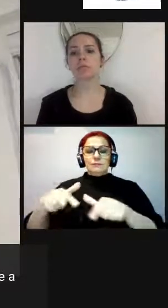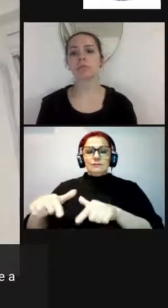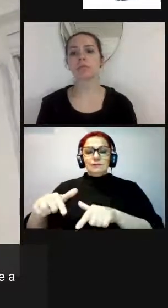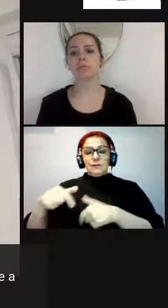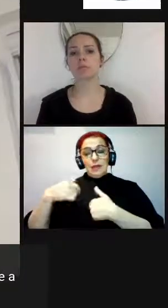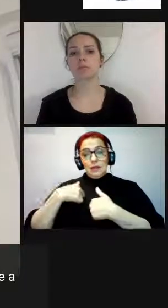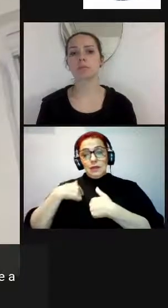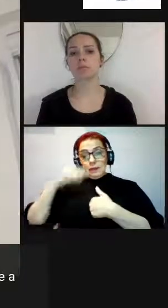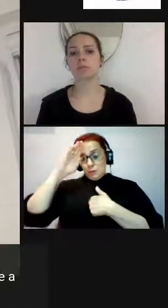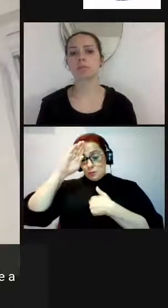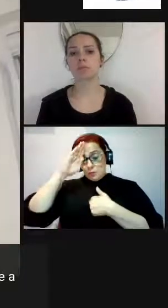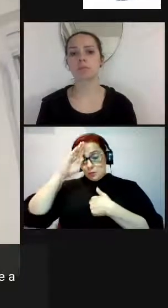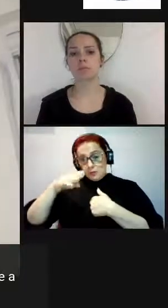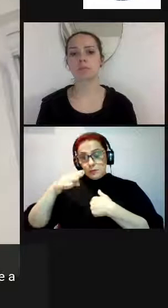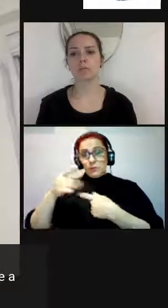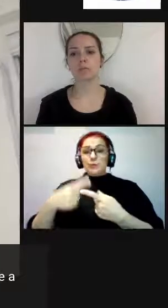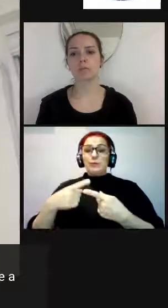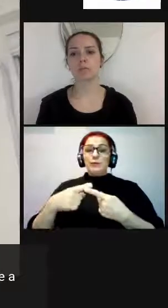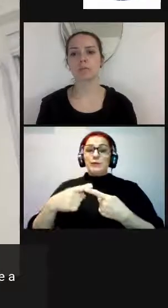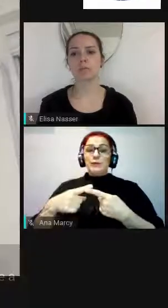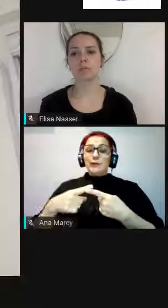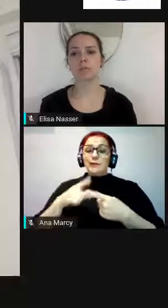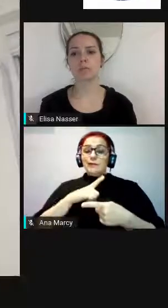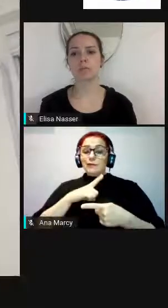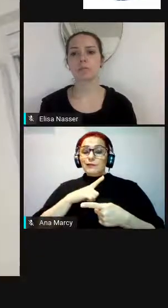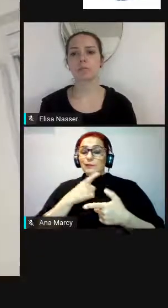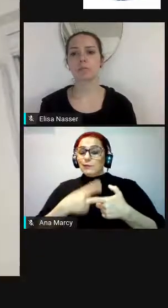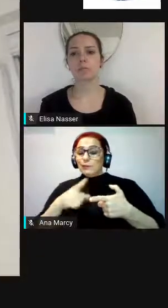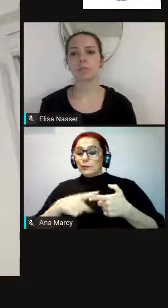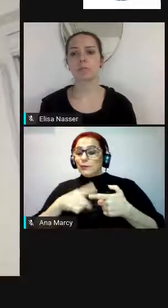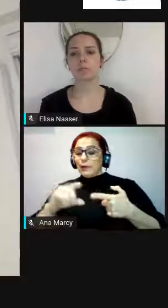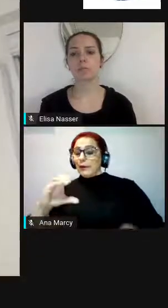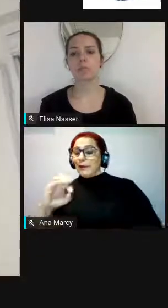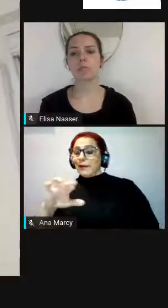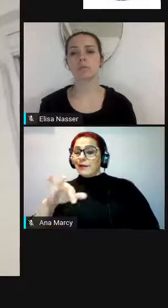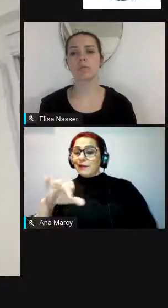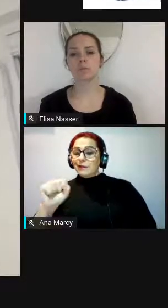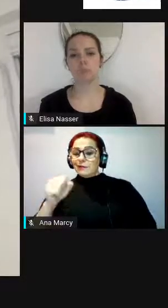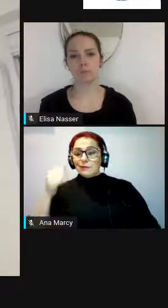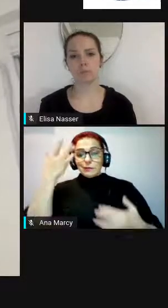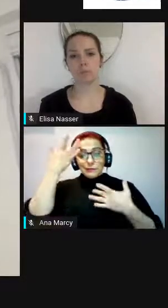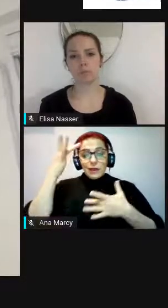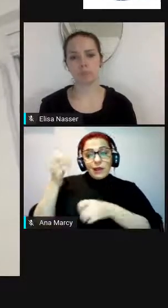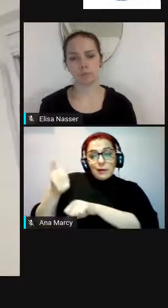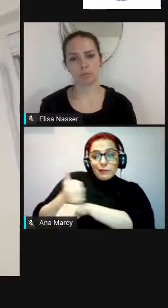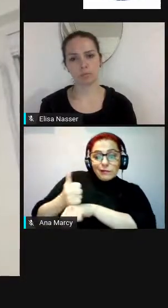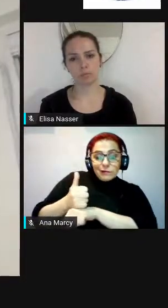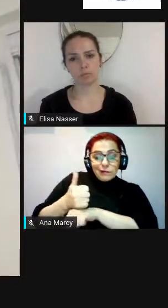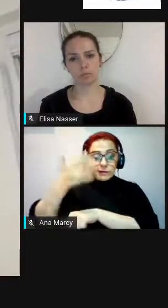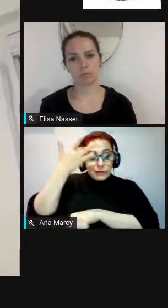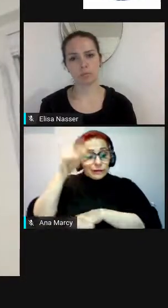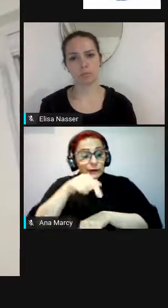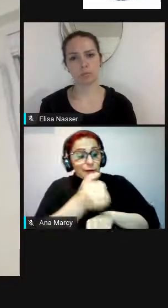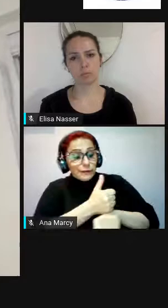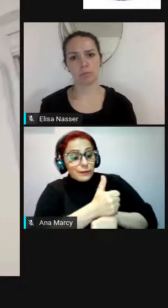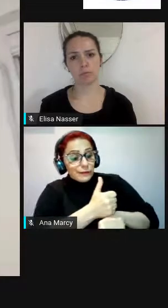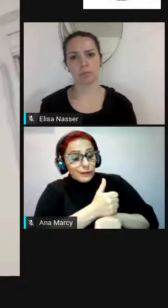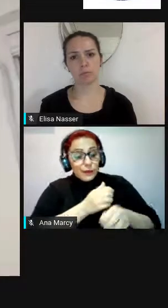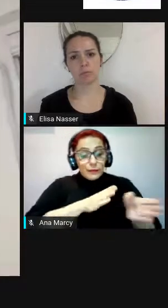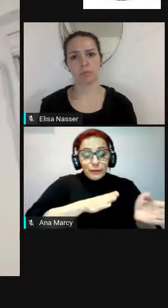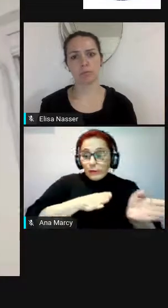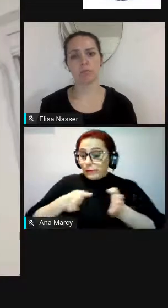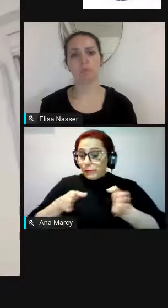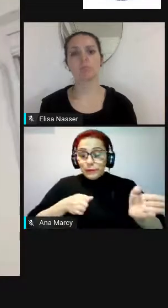principalmente num momento de crise de identidade profissional né Por não conseguir me colocar bom e depois que eu consegui me